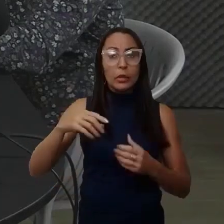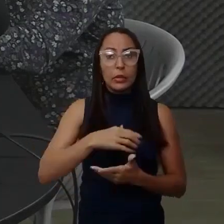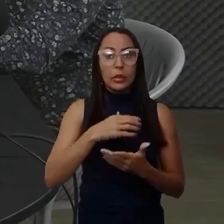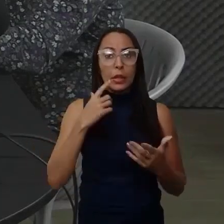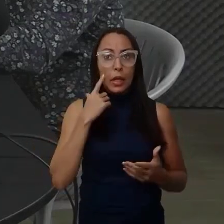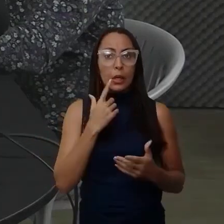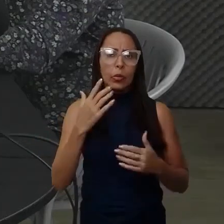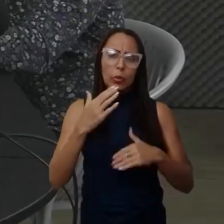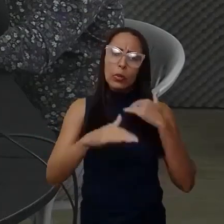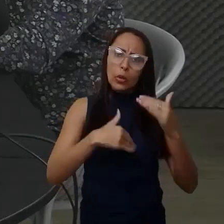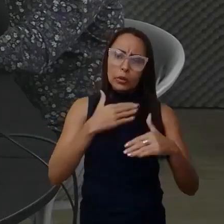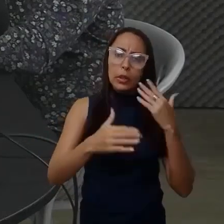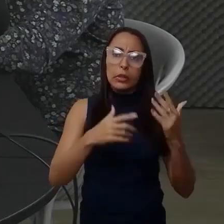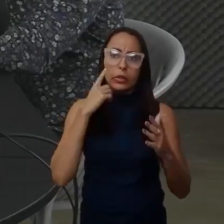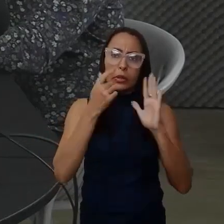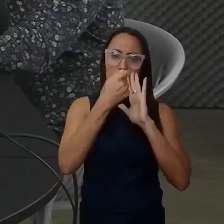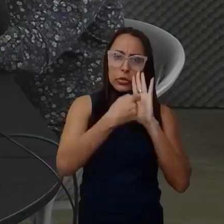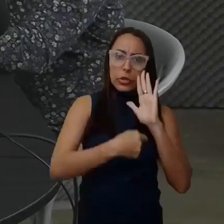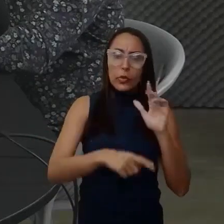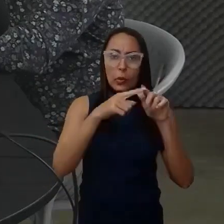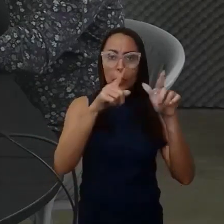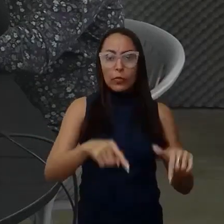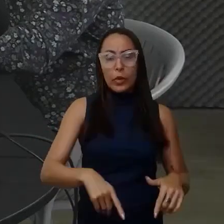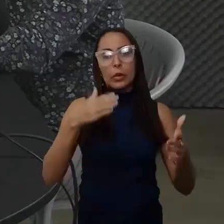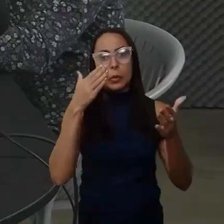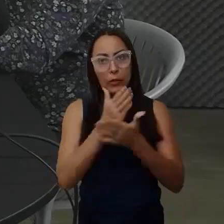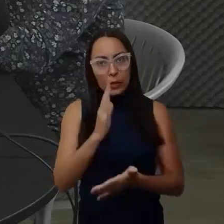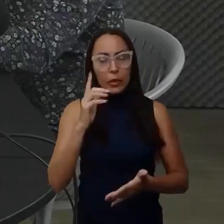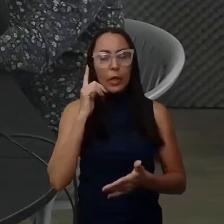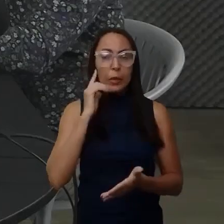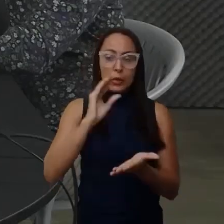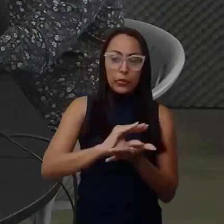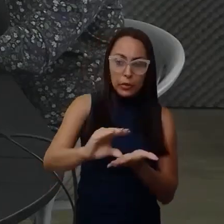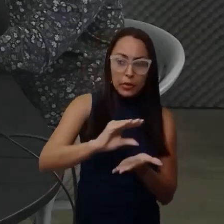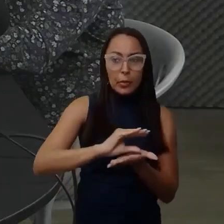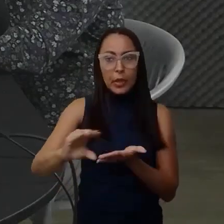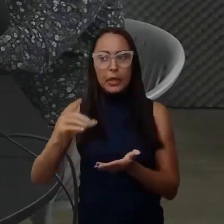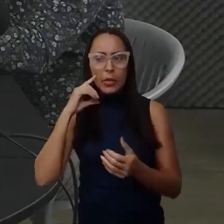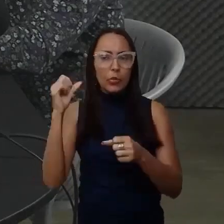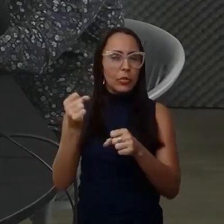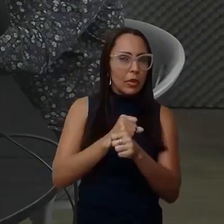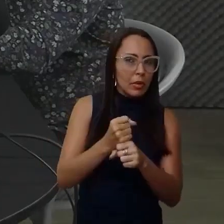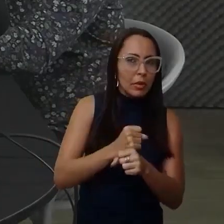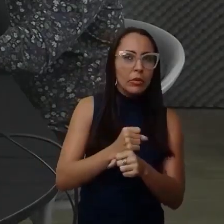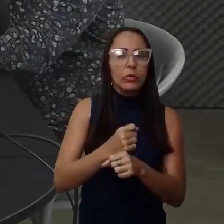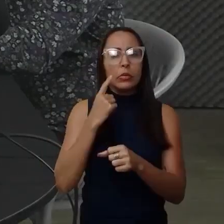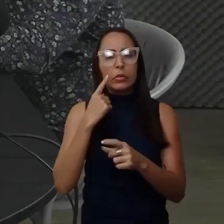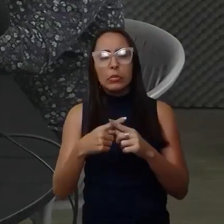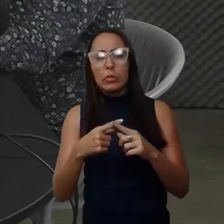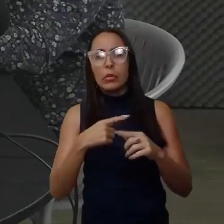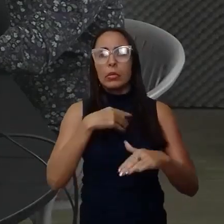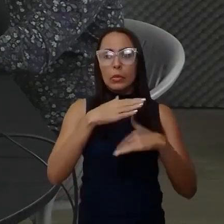esse logo um processo, né? De escrever um projeto, de aprovar, de ir atrás de financiamento, de anos para isso, porque esse processo,